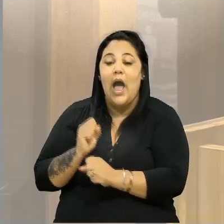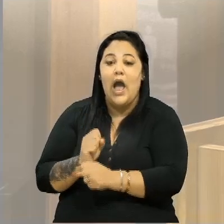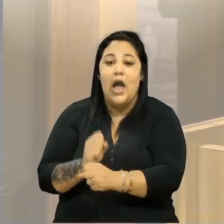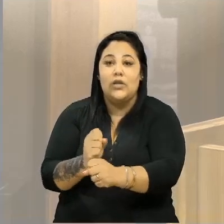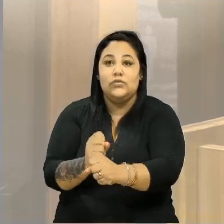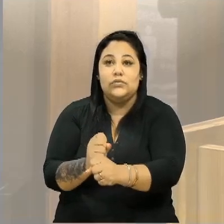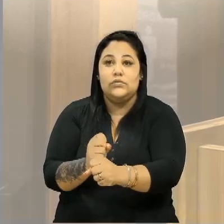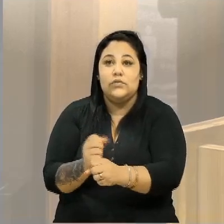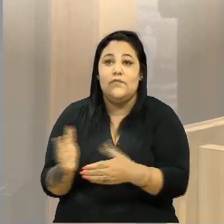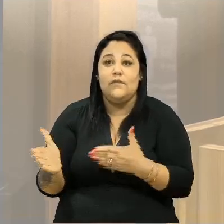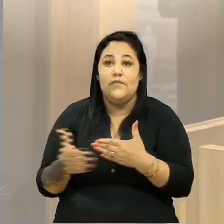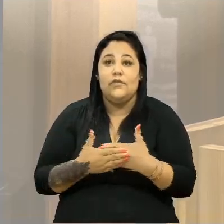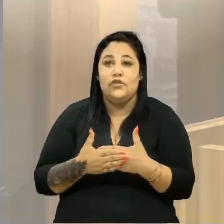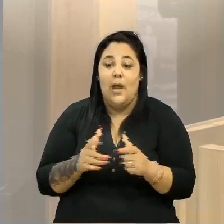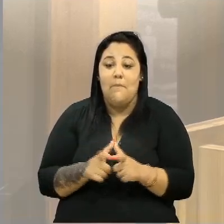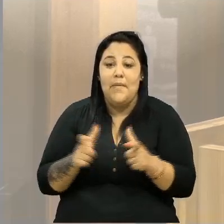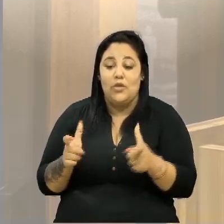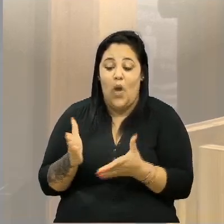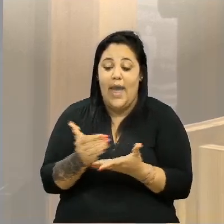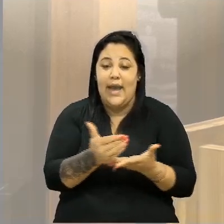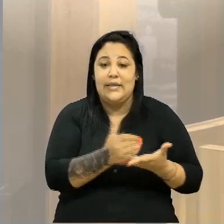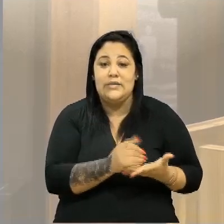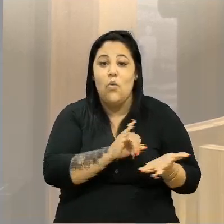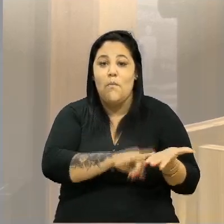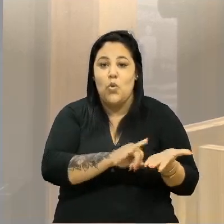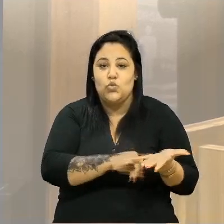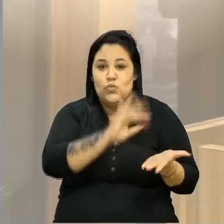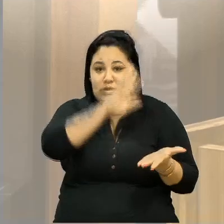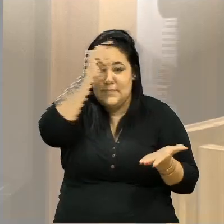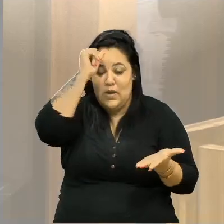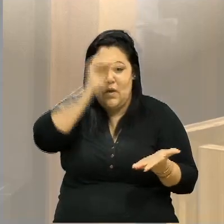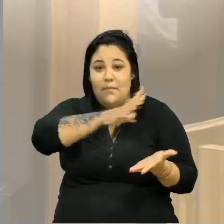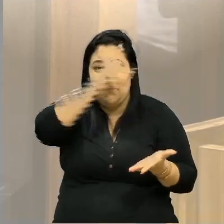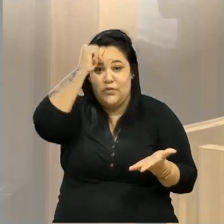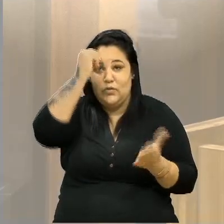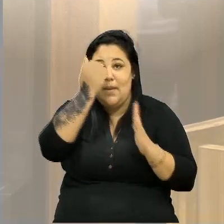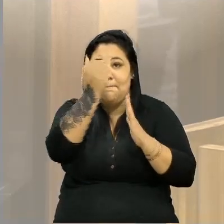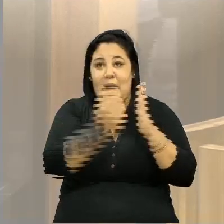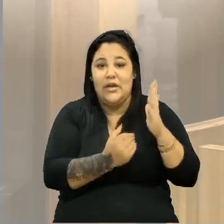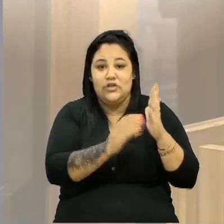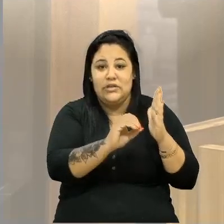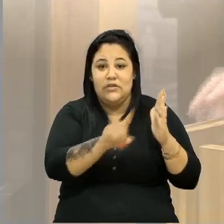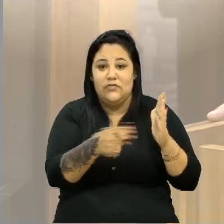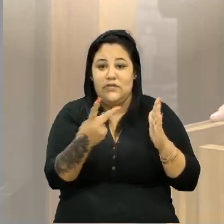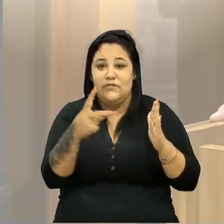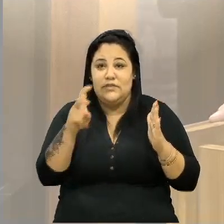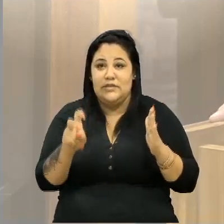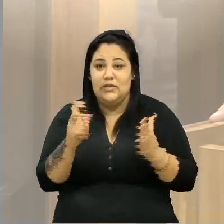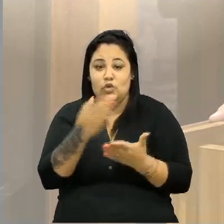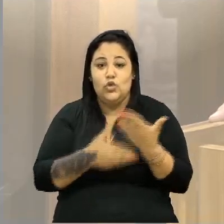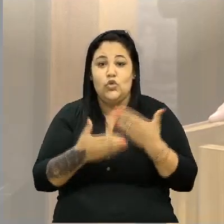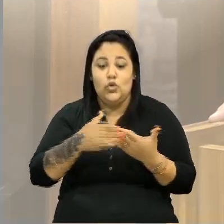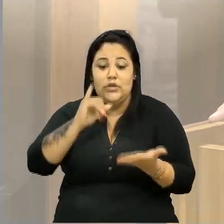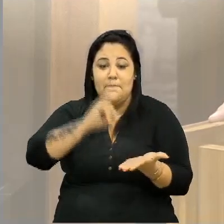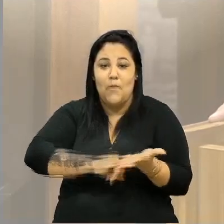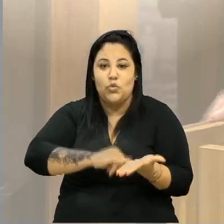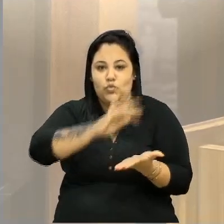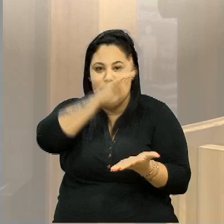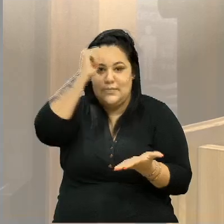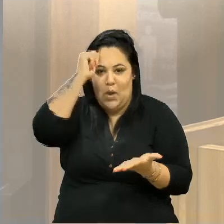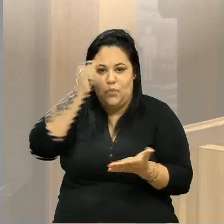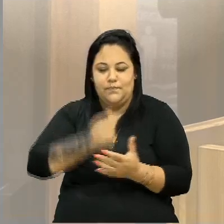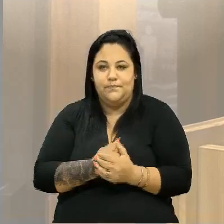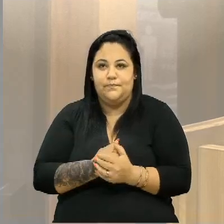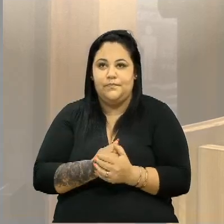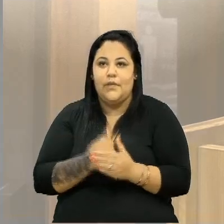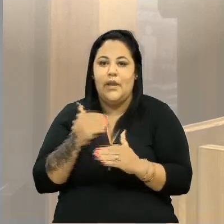de aumento, com aumento de arrecadação municipal, a prefeitura ia baixar em 0,25% todos os impostos municipais. E